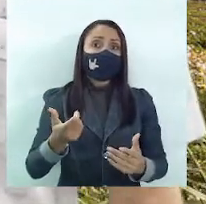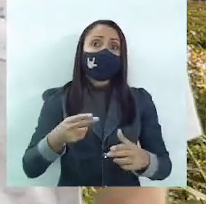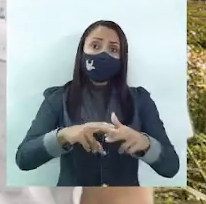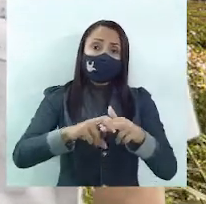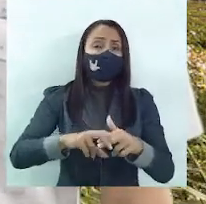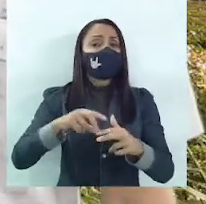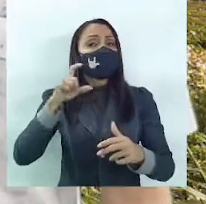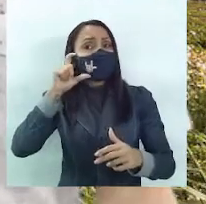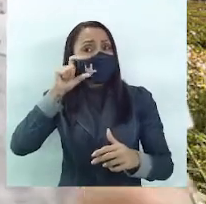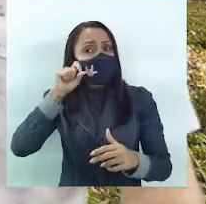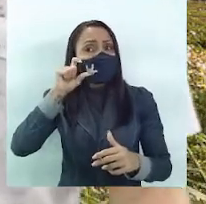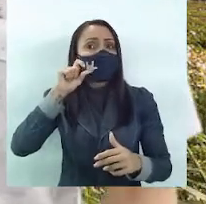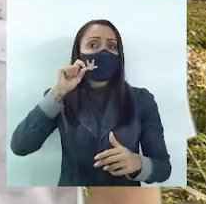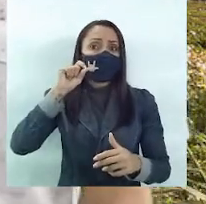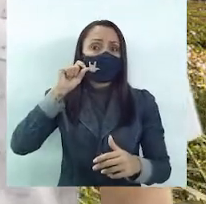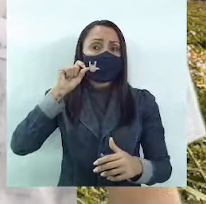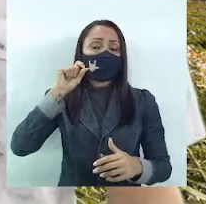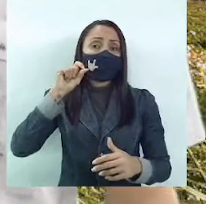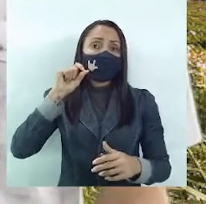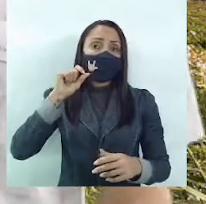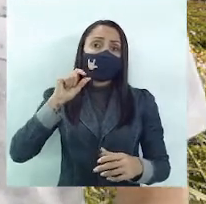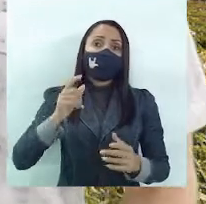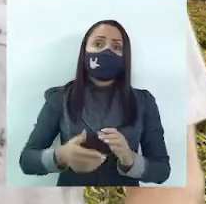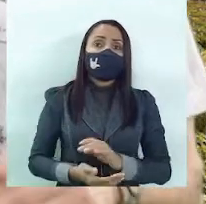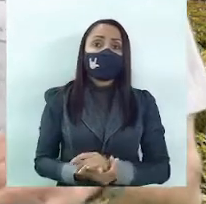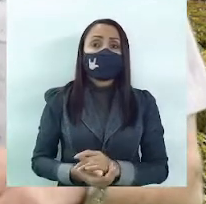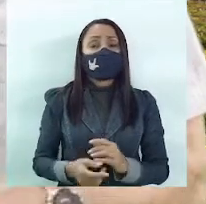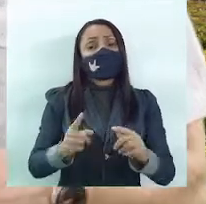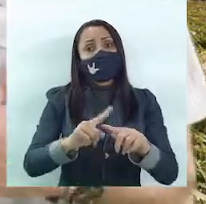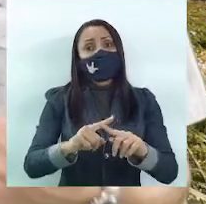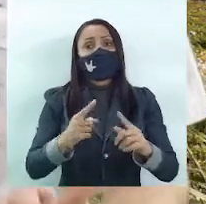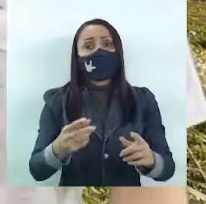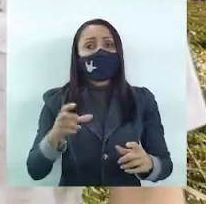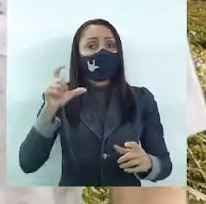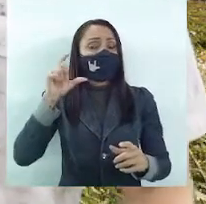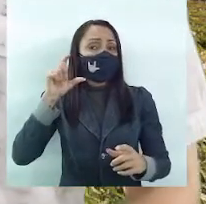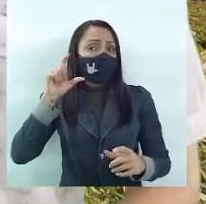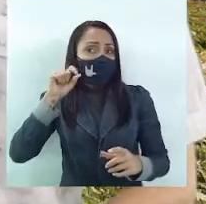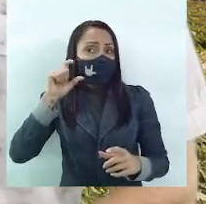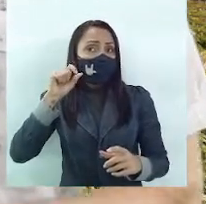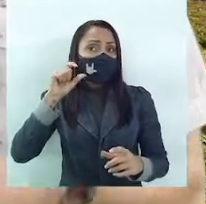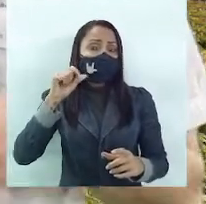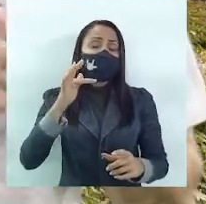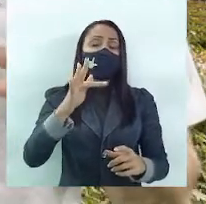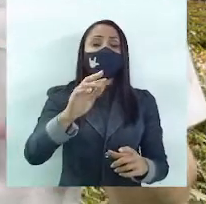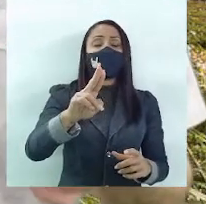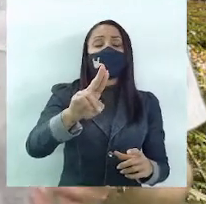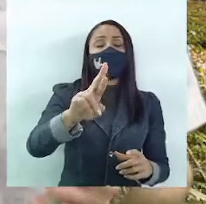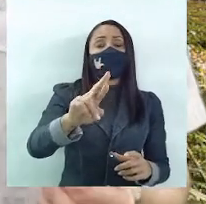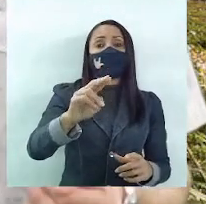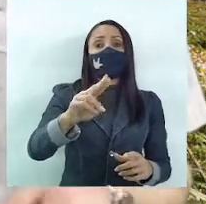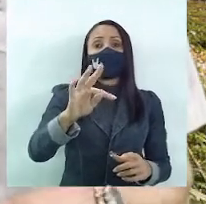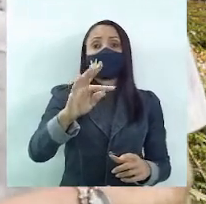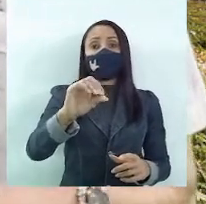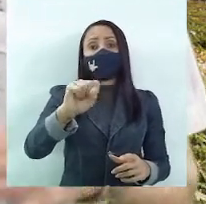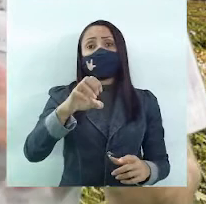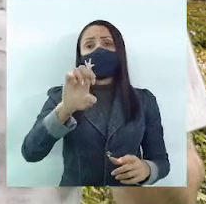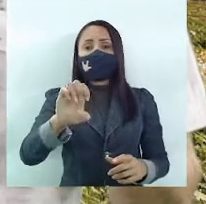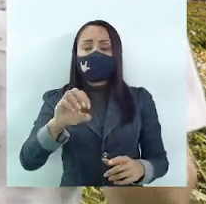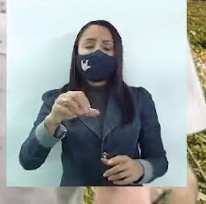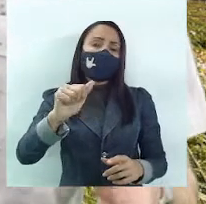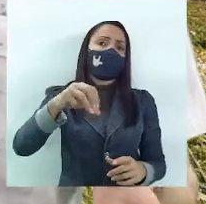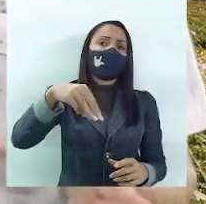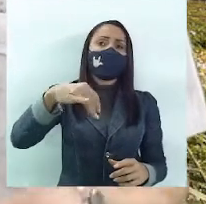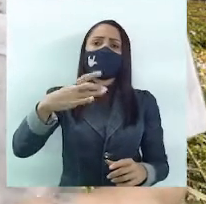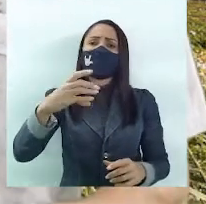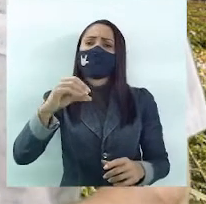de cárie, justamente quem consome mais esse açúcar. Mas o açúcar das frutas, que é o da frutose, o açúcar do amido, de